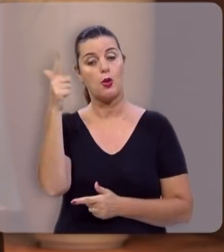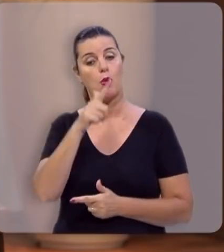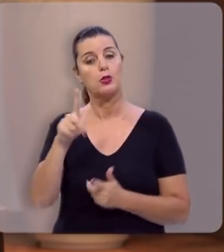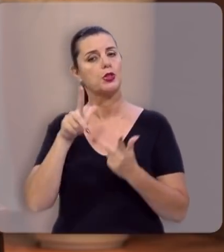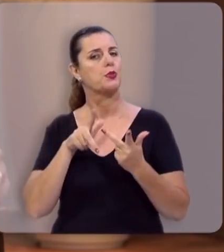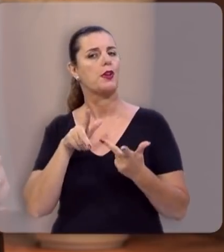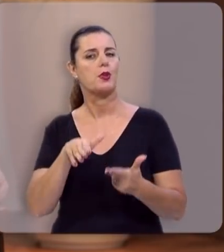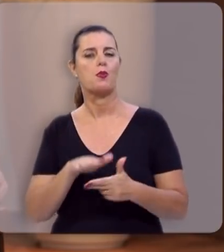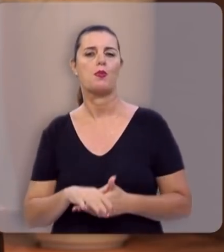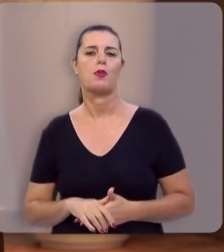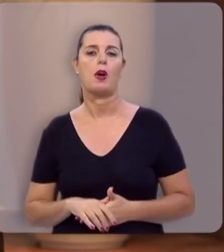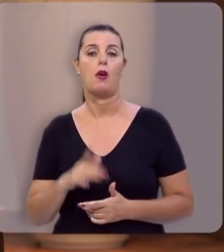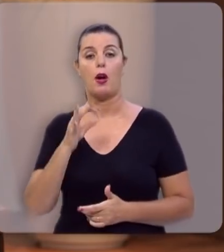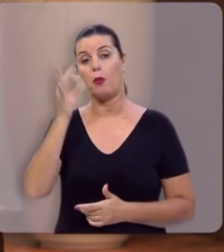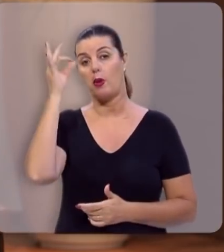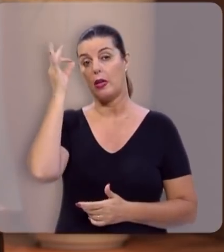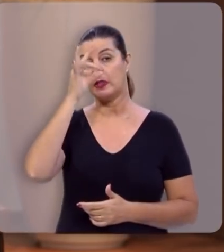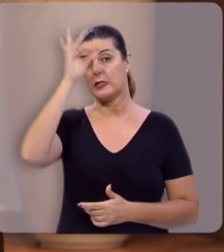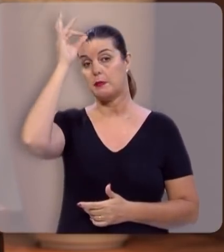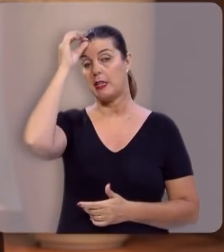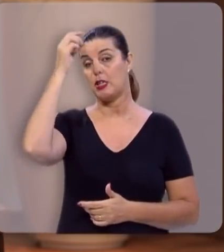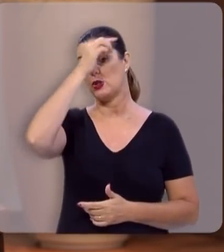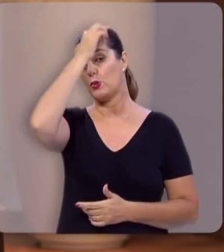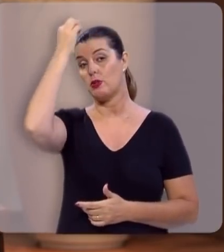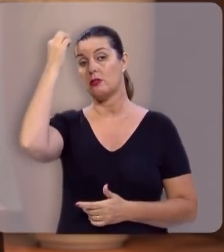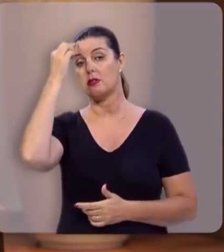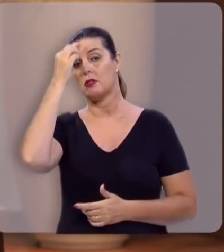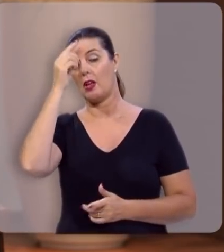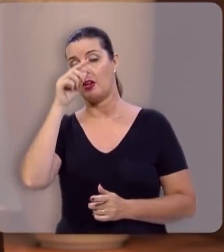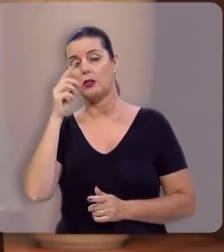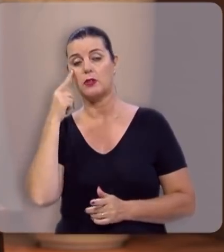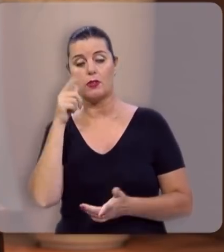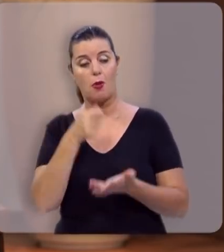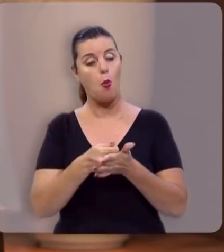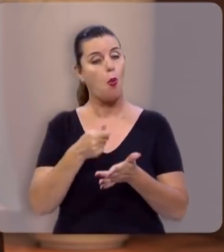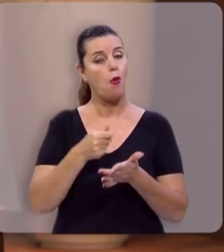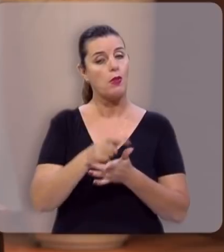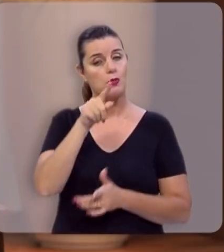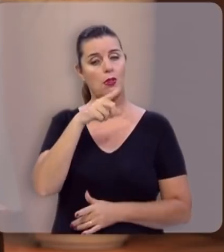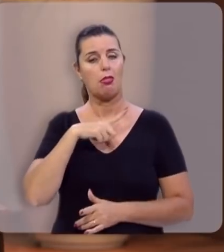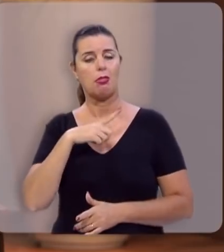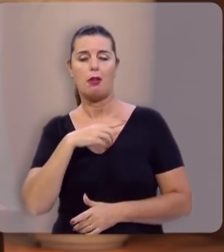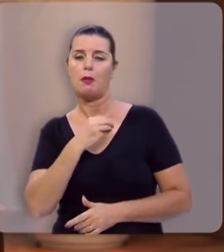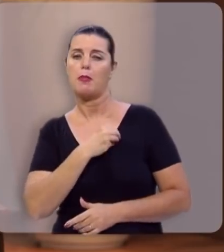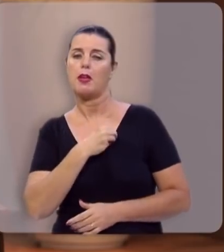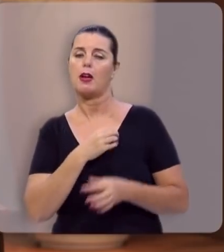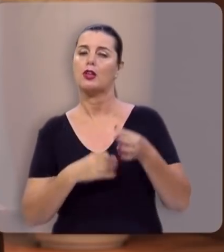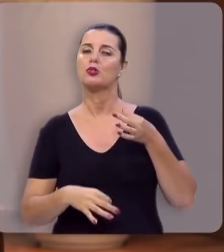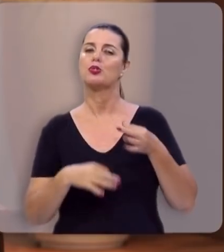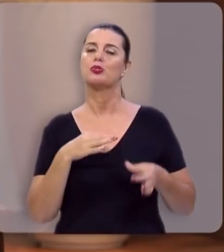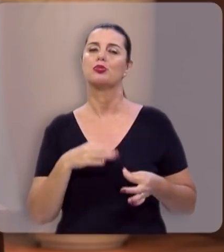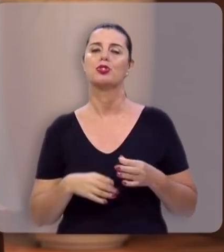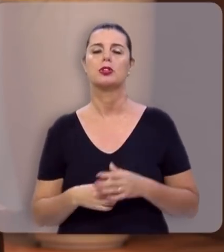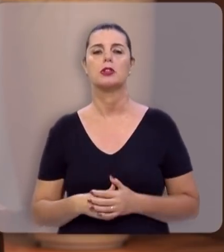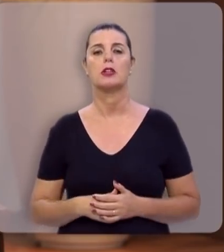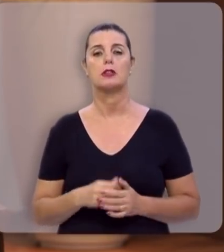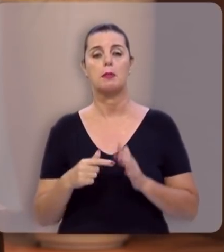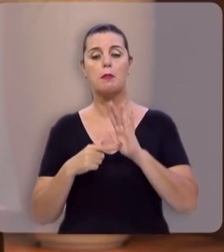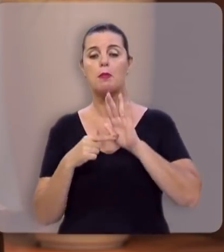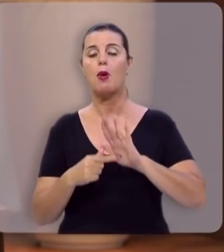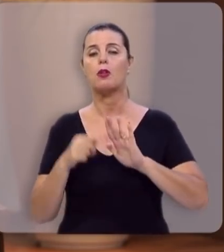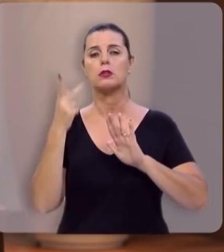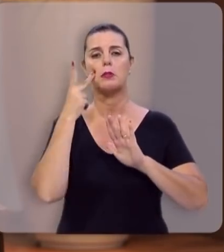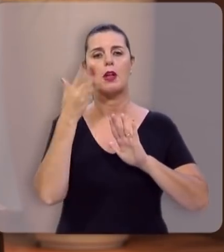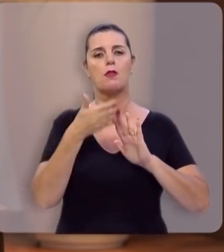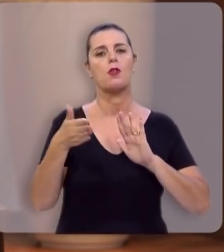você continue do mesmo jeito. Então, esse Espírito Santo que te convence do pecado, da justiça e do juízo,